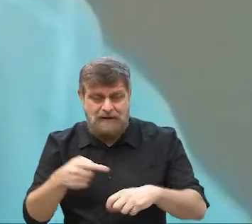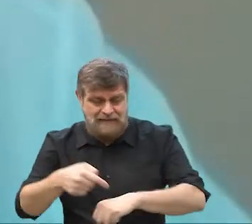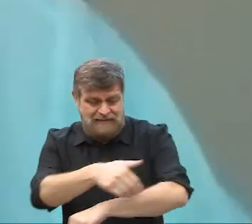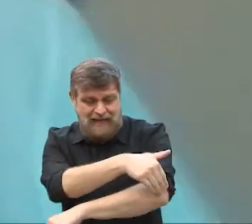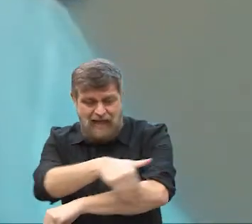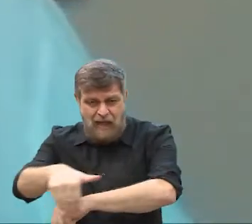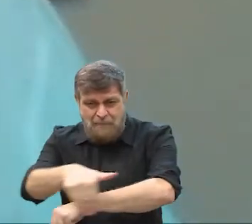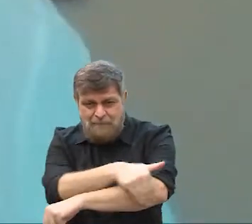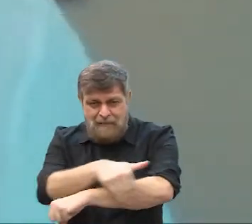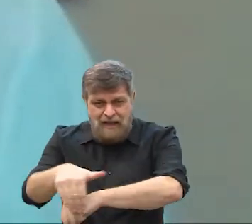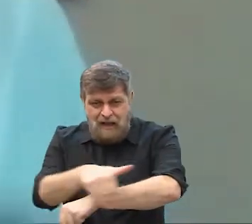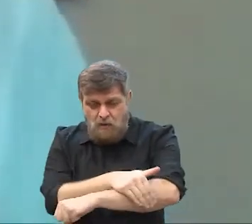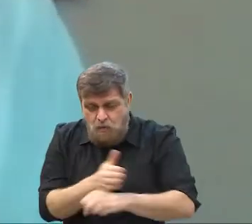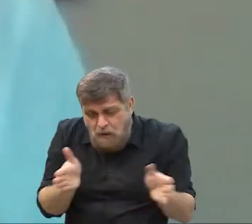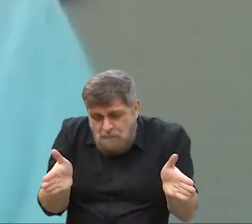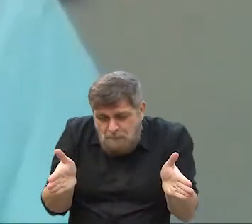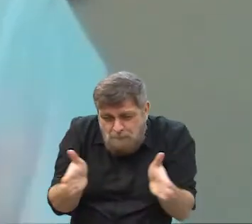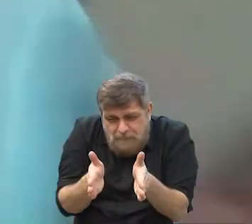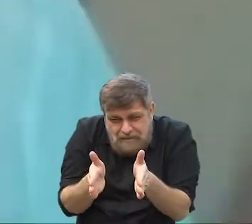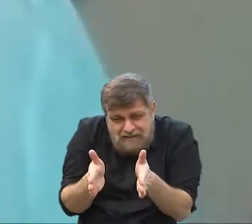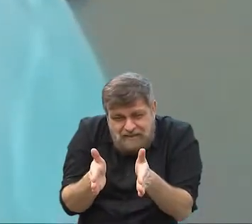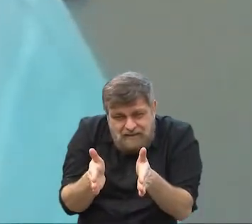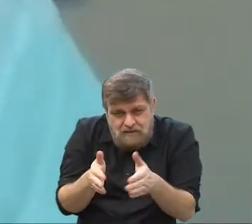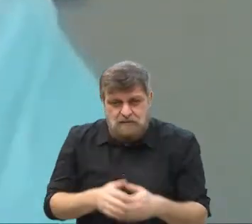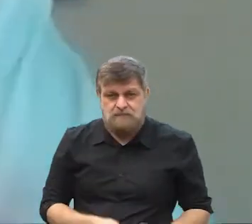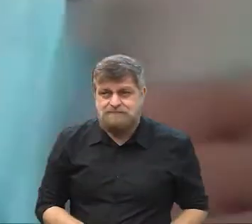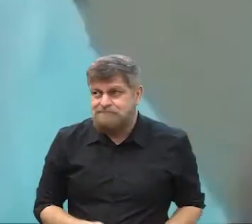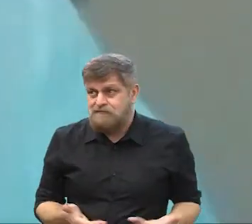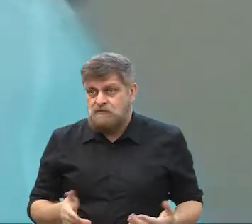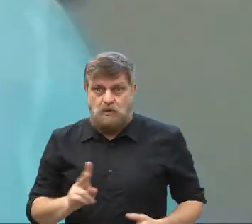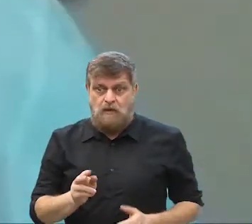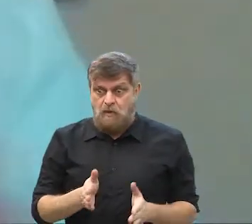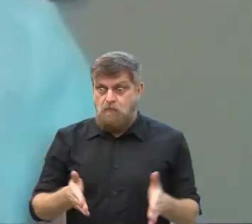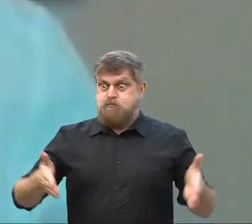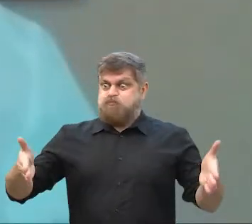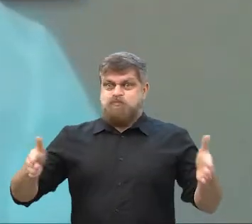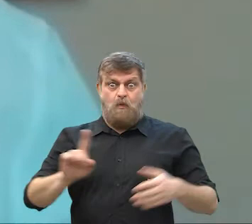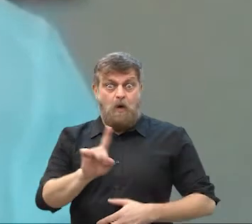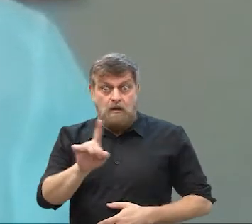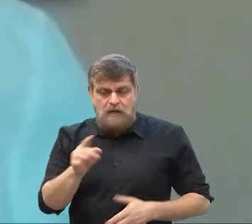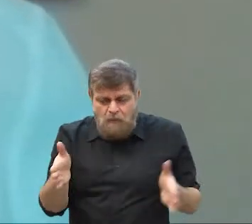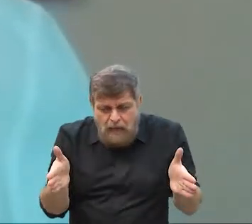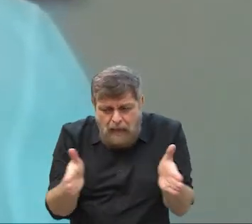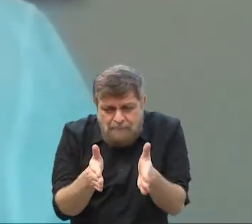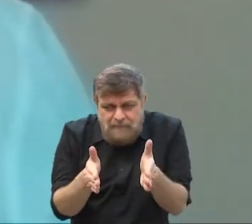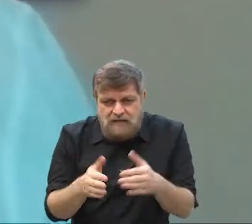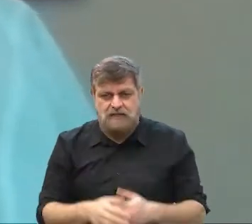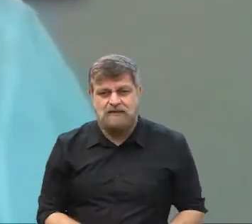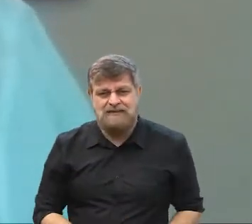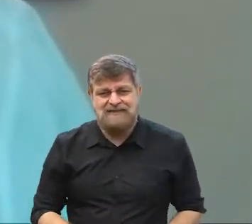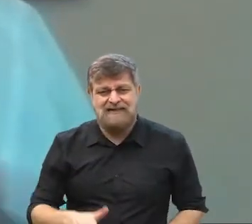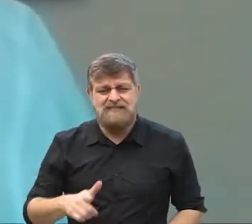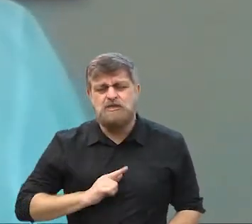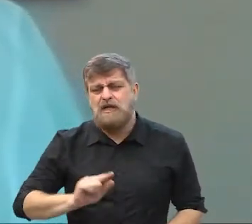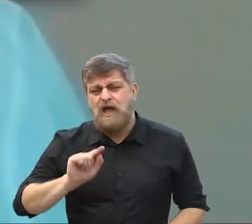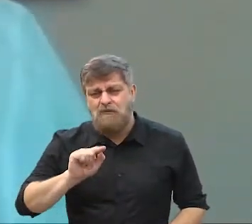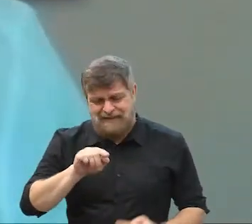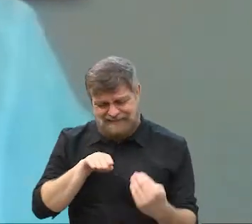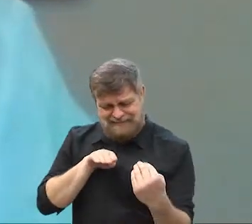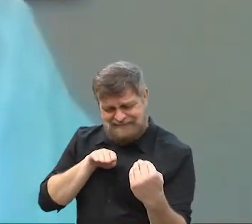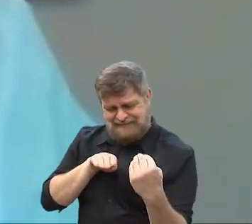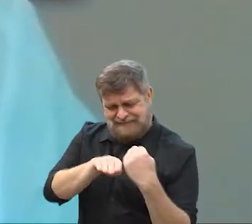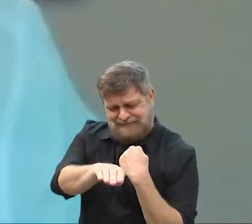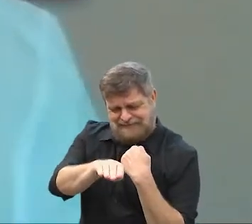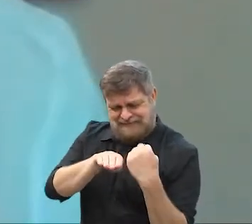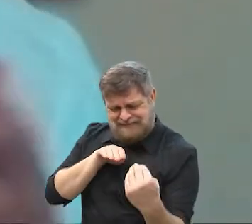rua relativamente pequena, né? Uma rua de largura normal, mediana, e como era mão